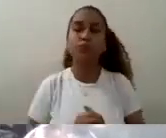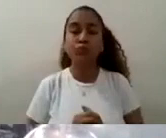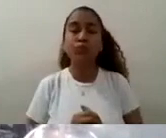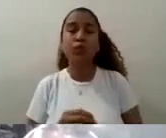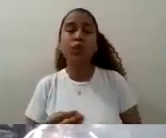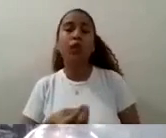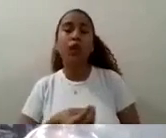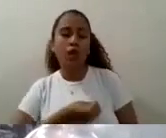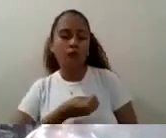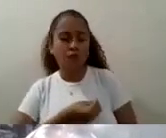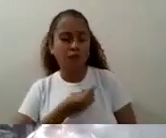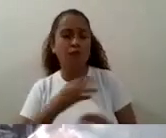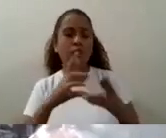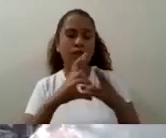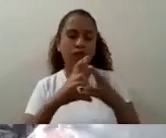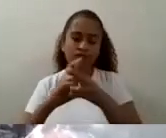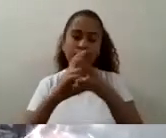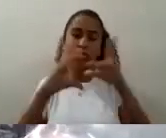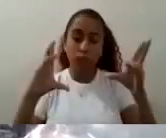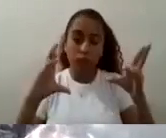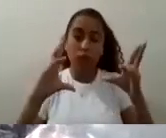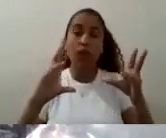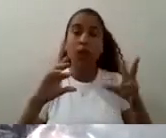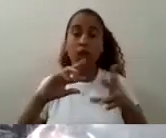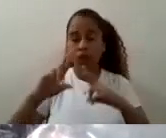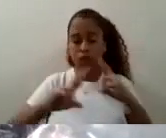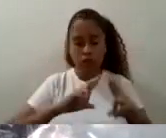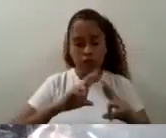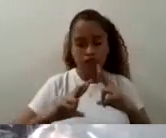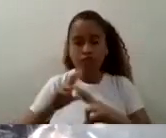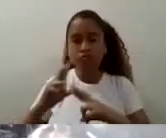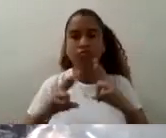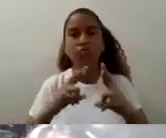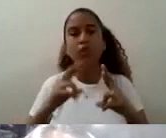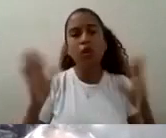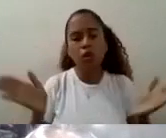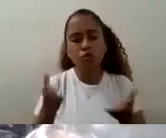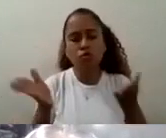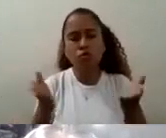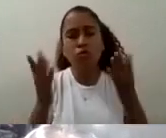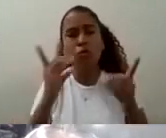e interreligiosa, estimular o diálogo e a convivência fraterna como experiências